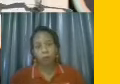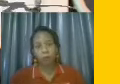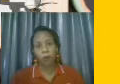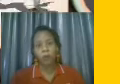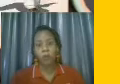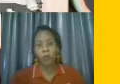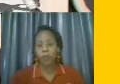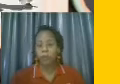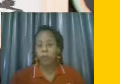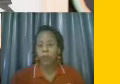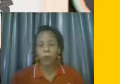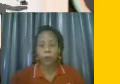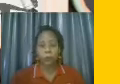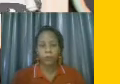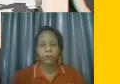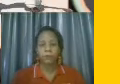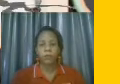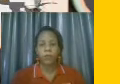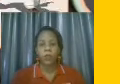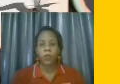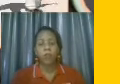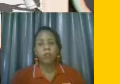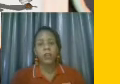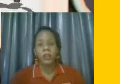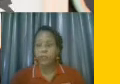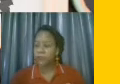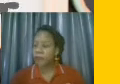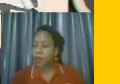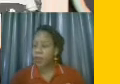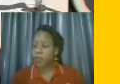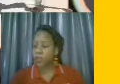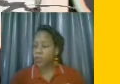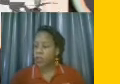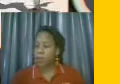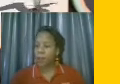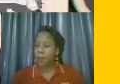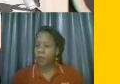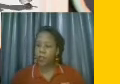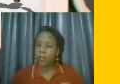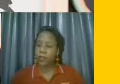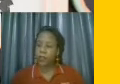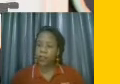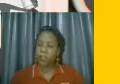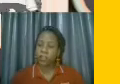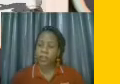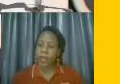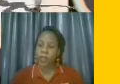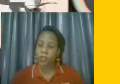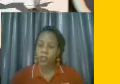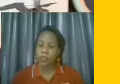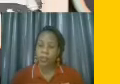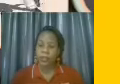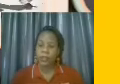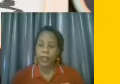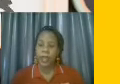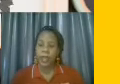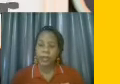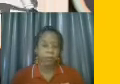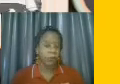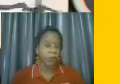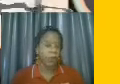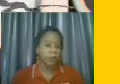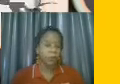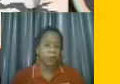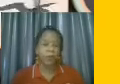do nosso povo, do jeito que é hoje. Com danças e festas. Na página 27